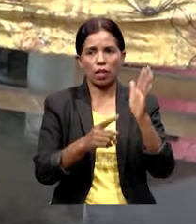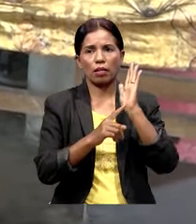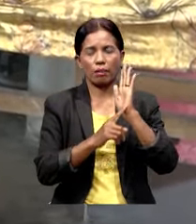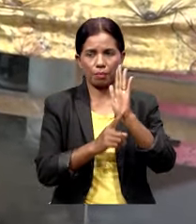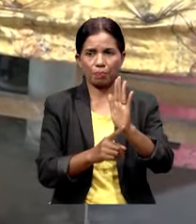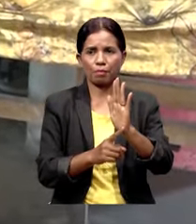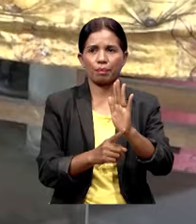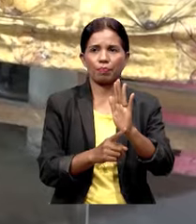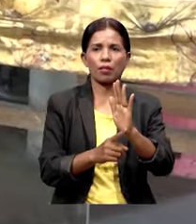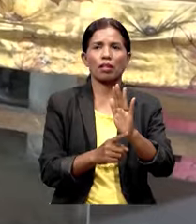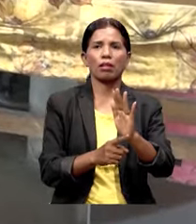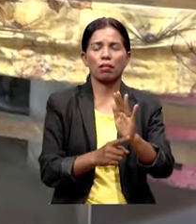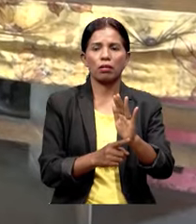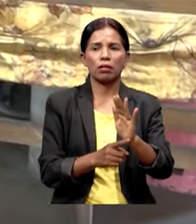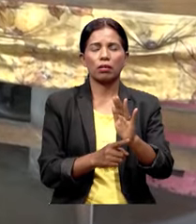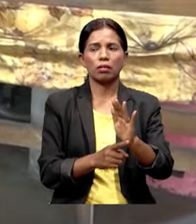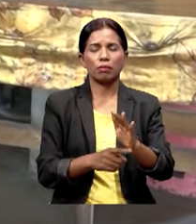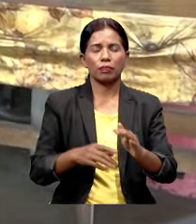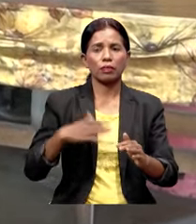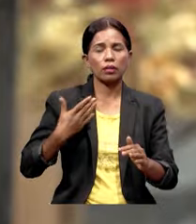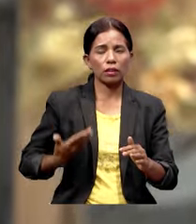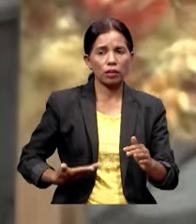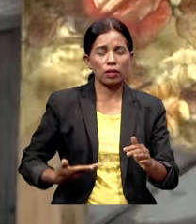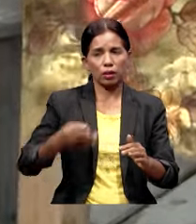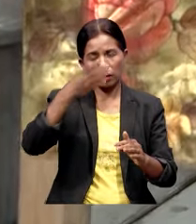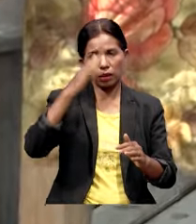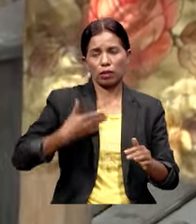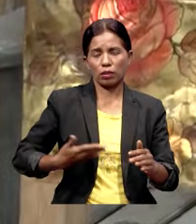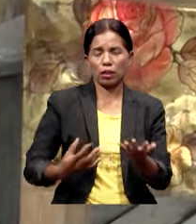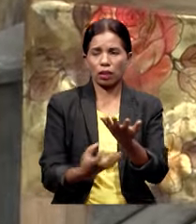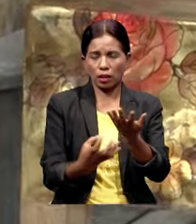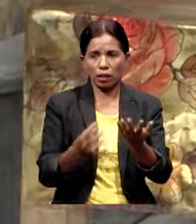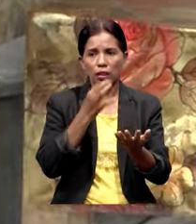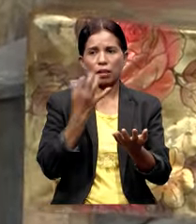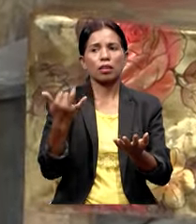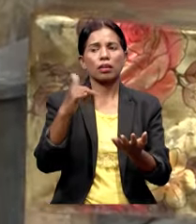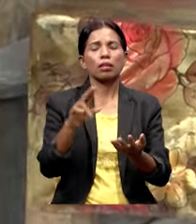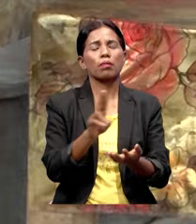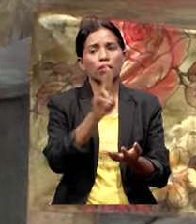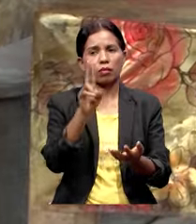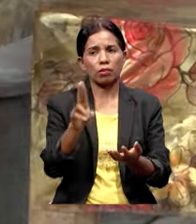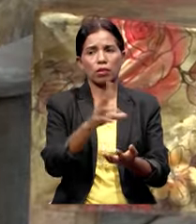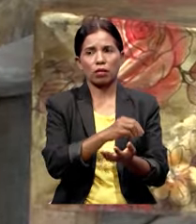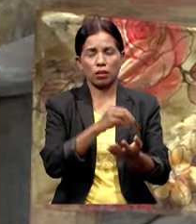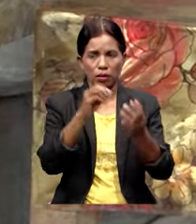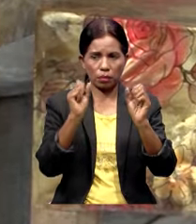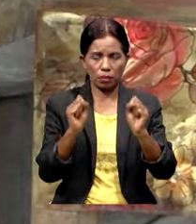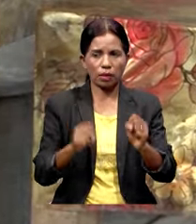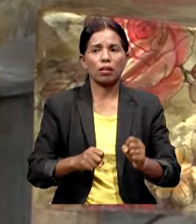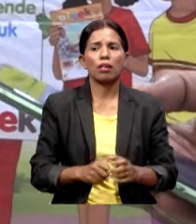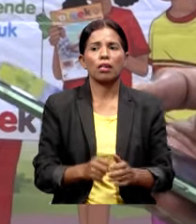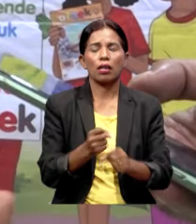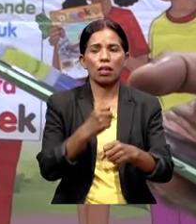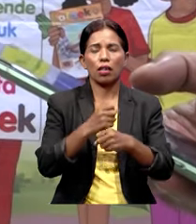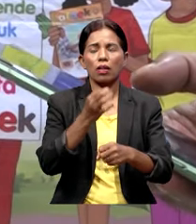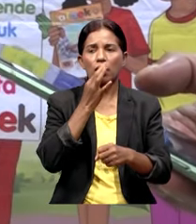ba ba senhora serve ma tem tem han atu dela ruma se rebe se usa receita ne atunune bele halo